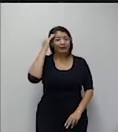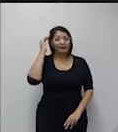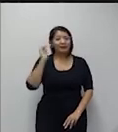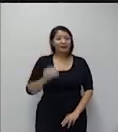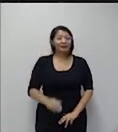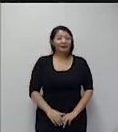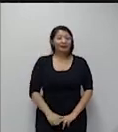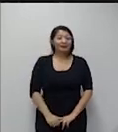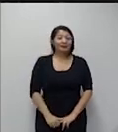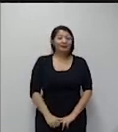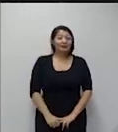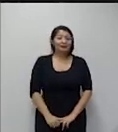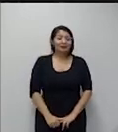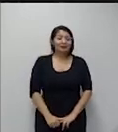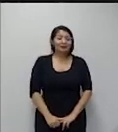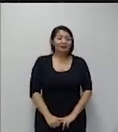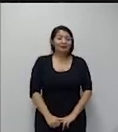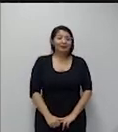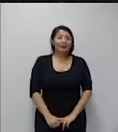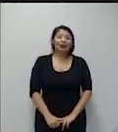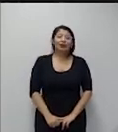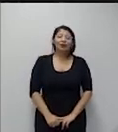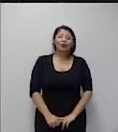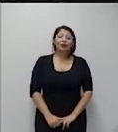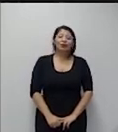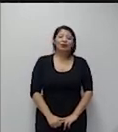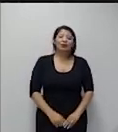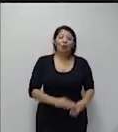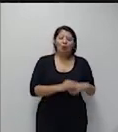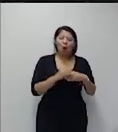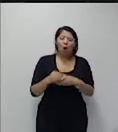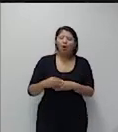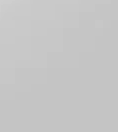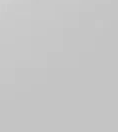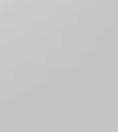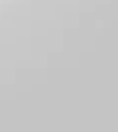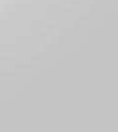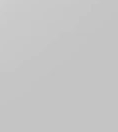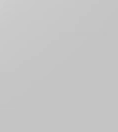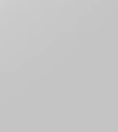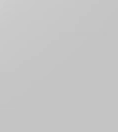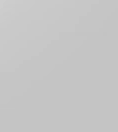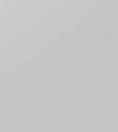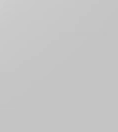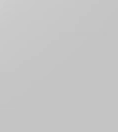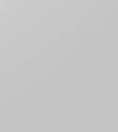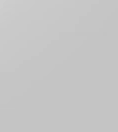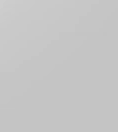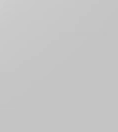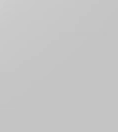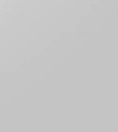terceira seção por unanimidade determinou o trancamento da ação penal contra o homem